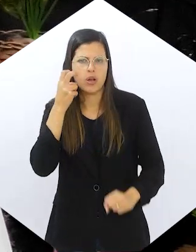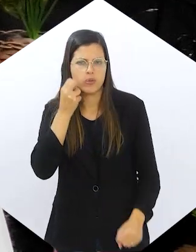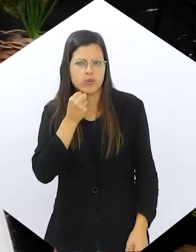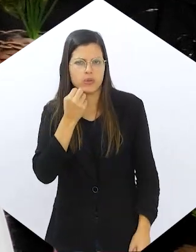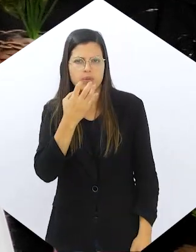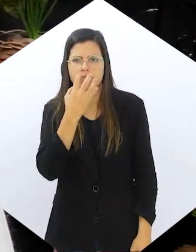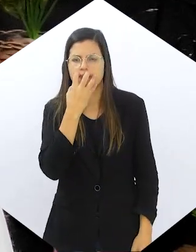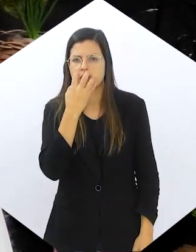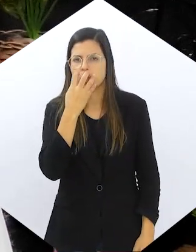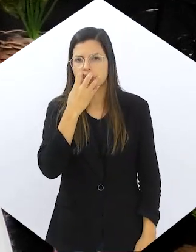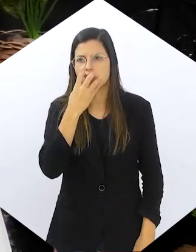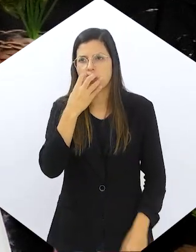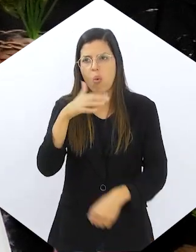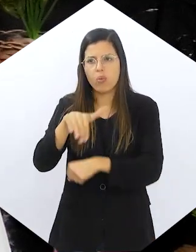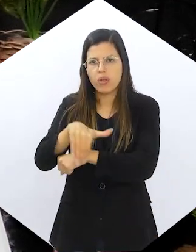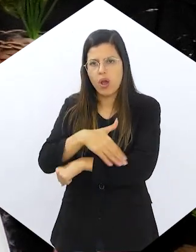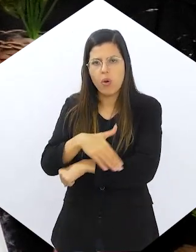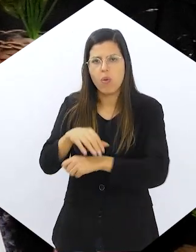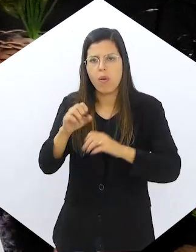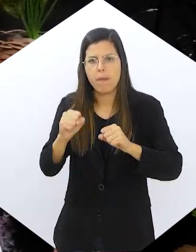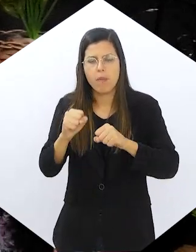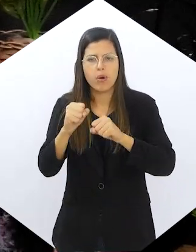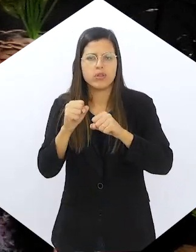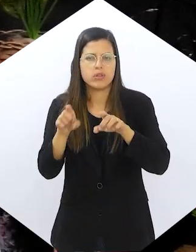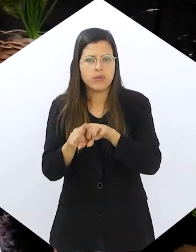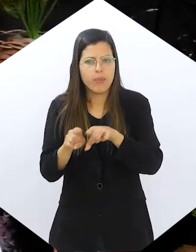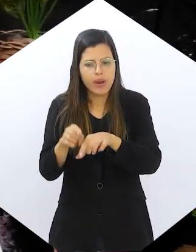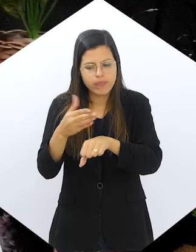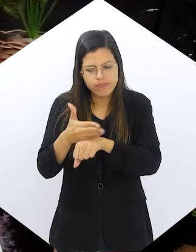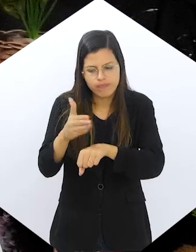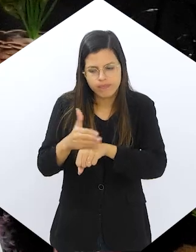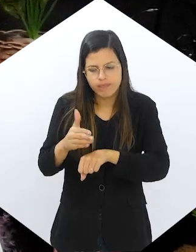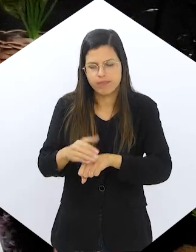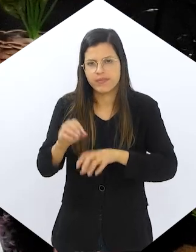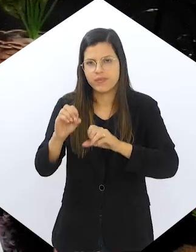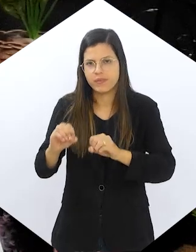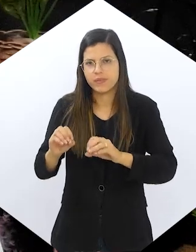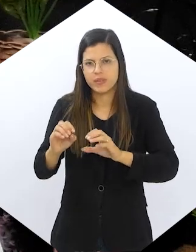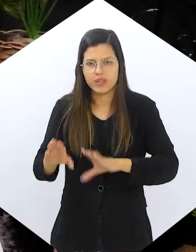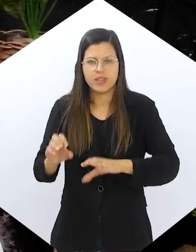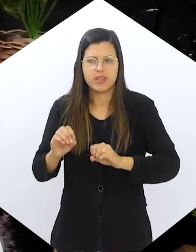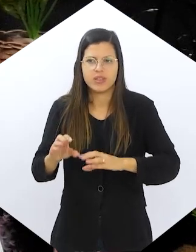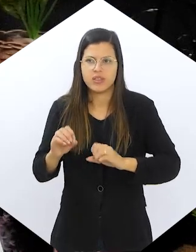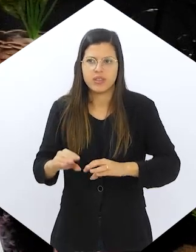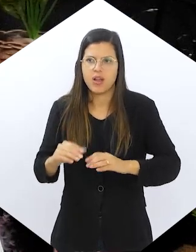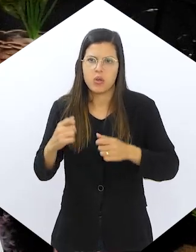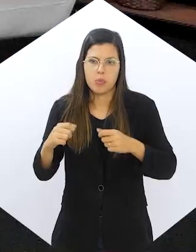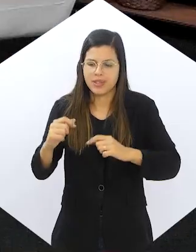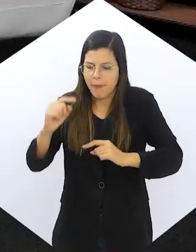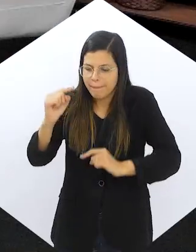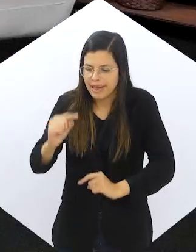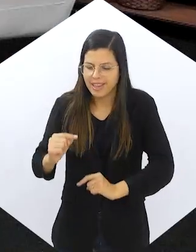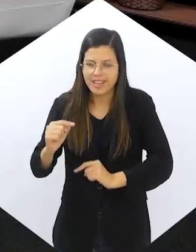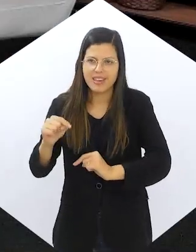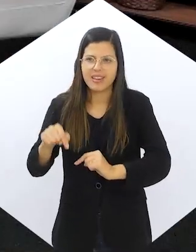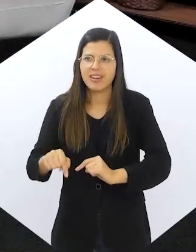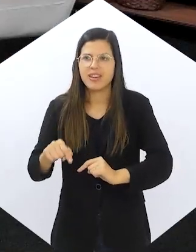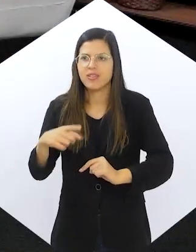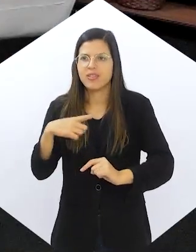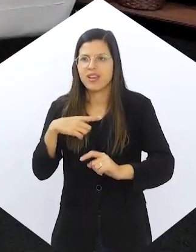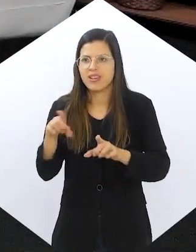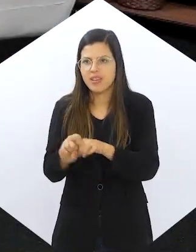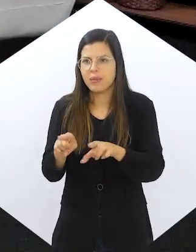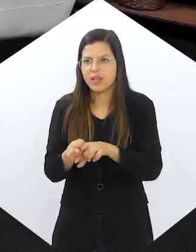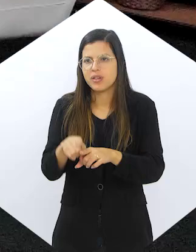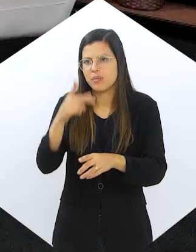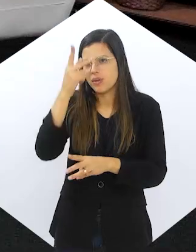adotar um cachorro que morava na rua, você pode adestrá-lo depois de grande, não Sim. precisa ser Não precisa ser adestrado filhote. desde pequenininho, né? Porque existe esse mito